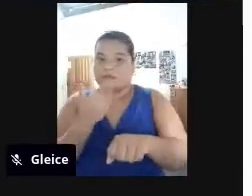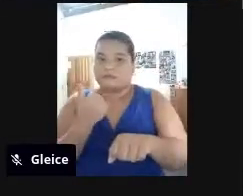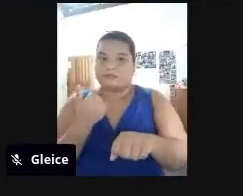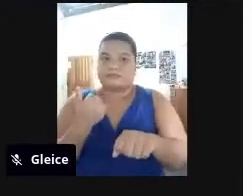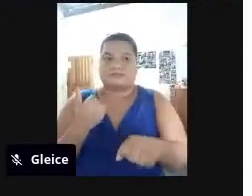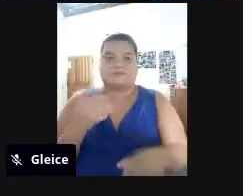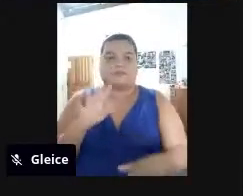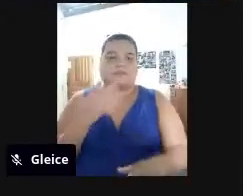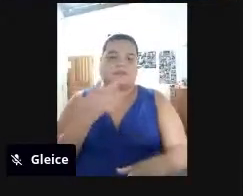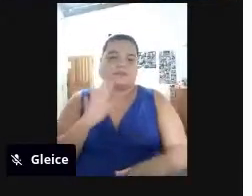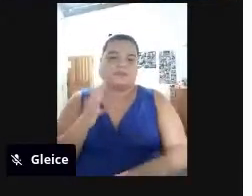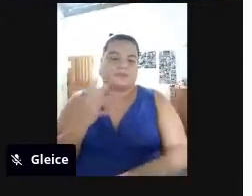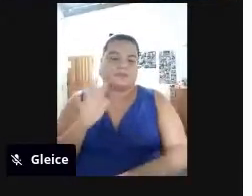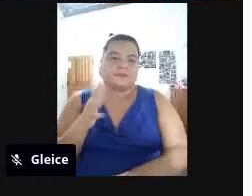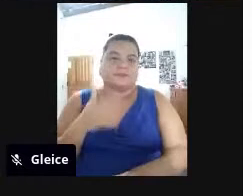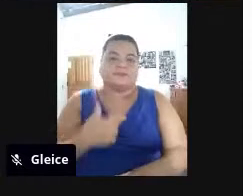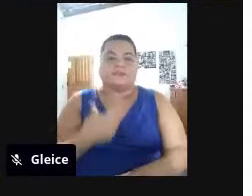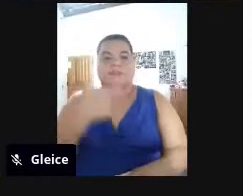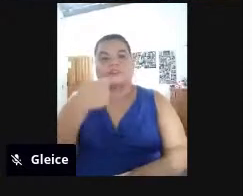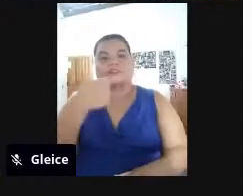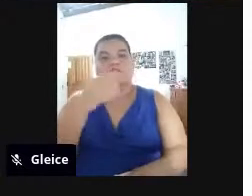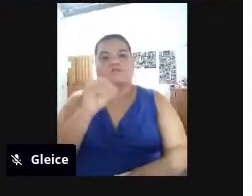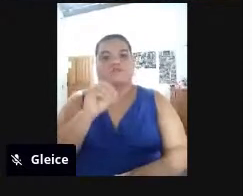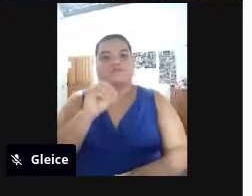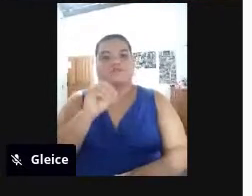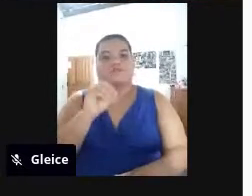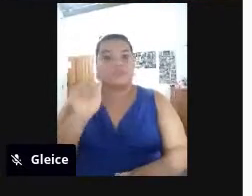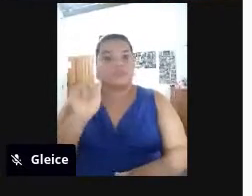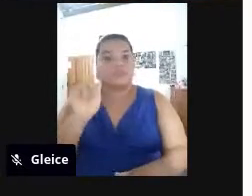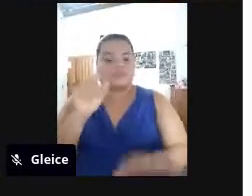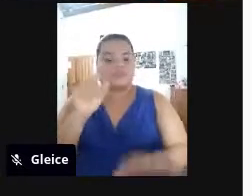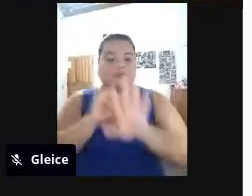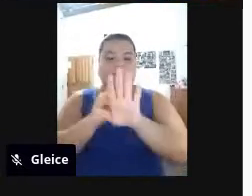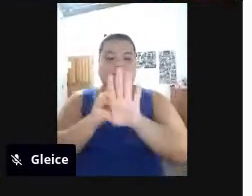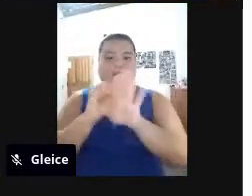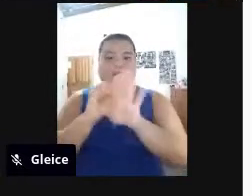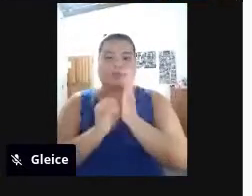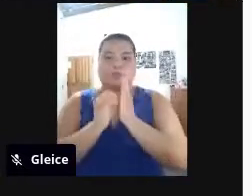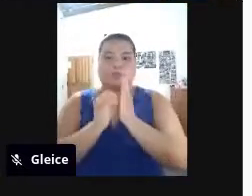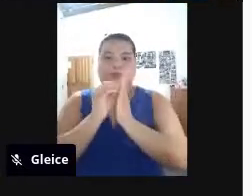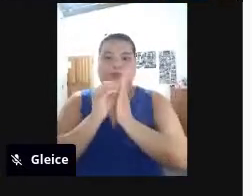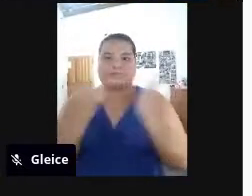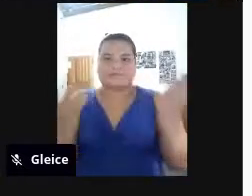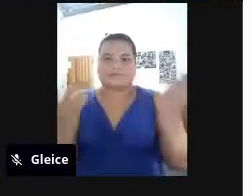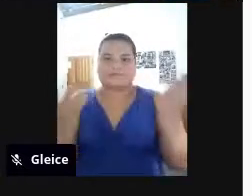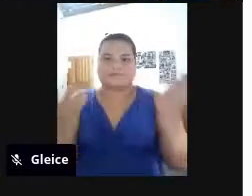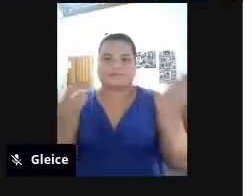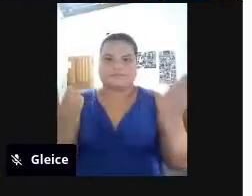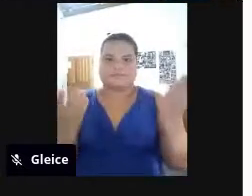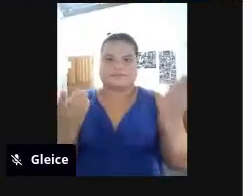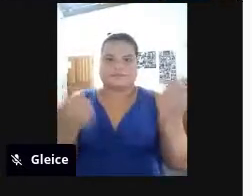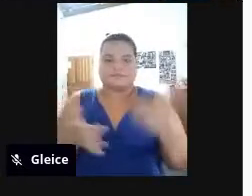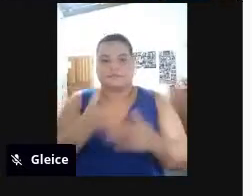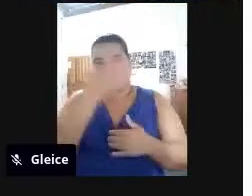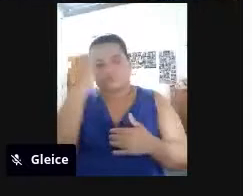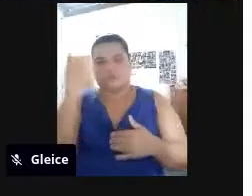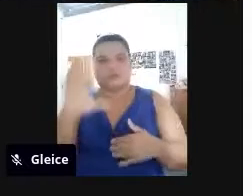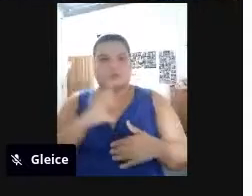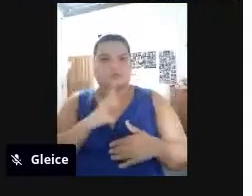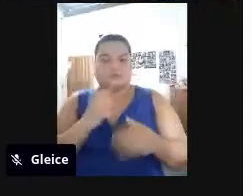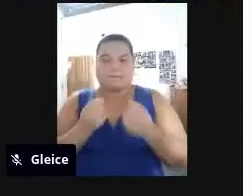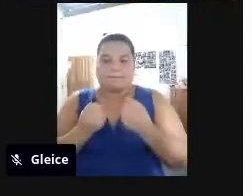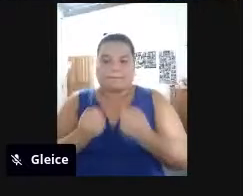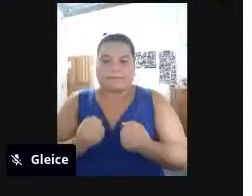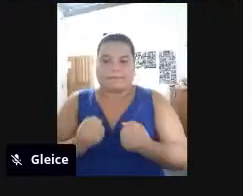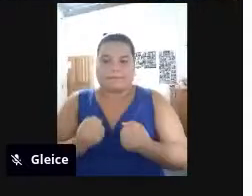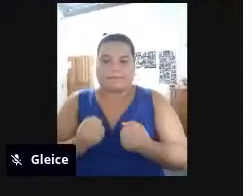20 gramas de proteína. Então, vejam que, se o indivíduo que tem, em média, 70 quilos, sexo masculino, ele